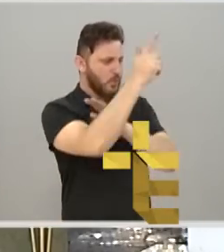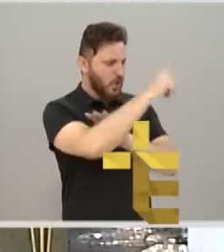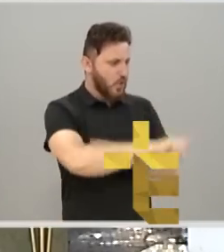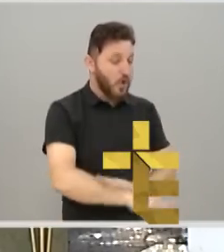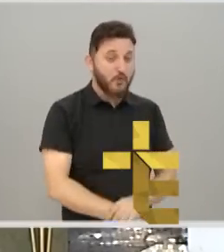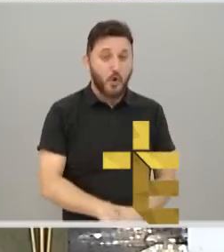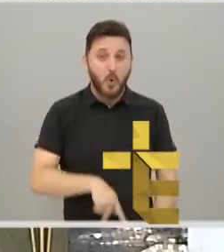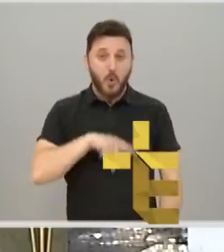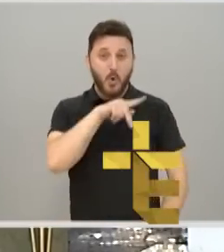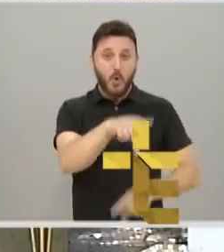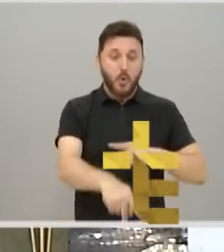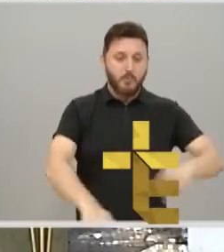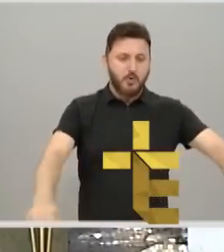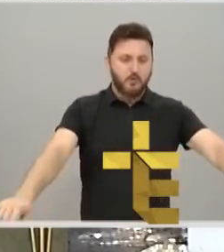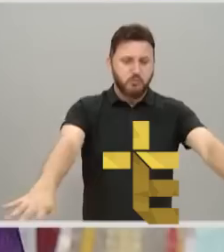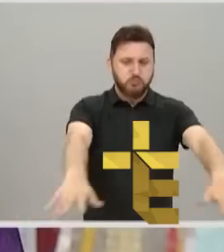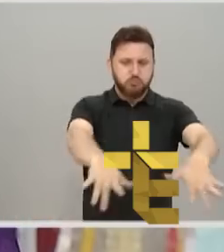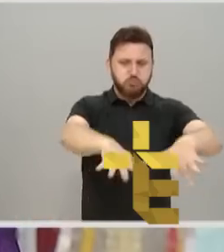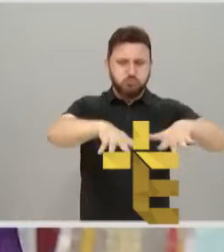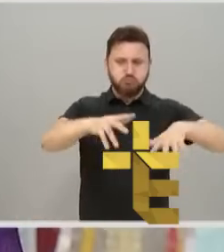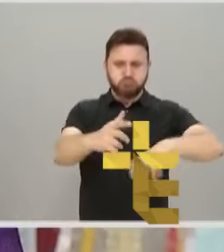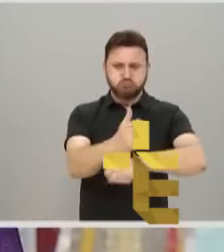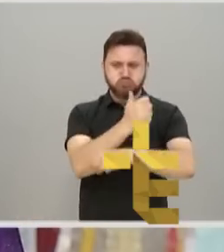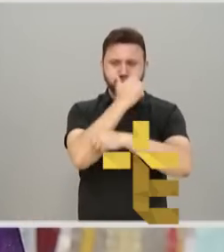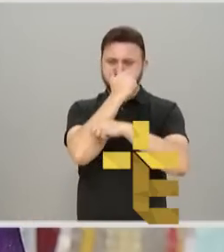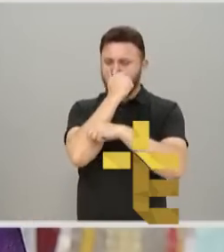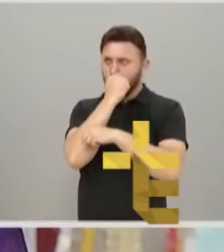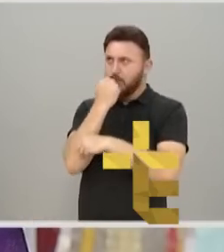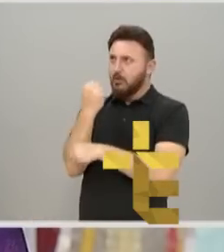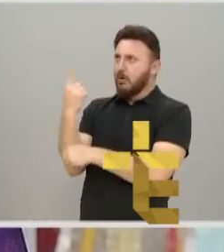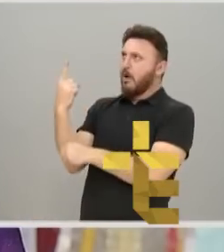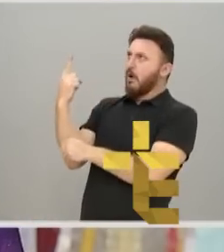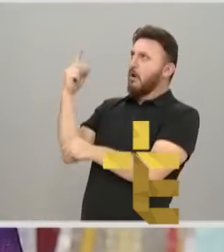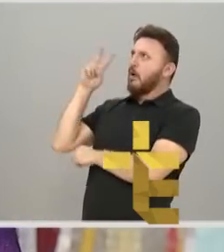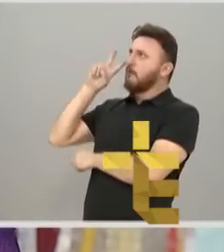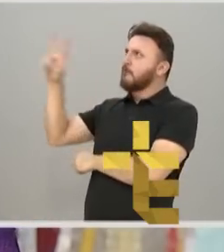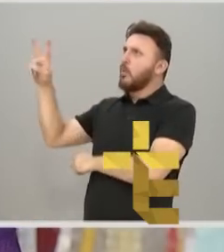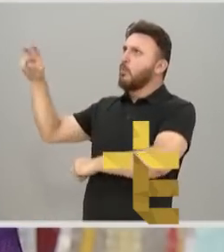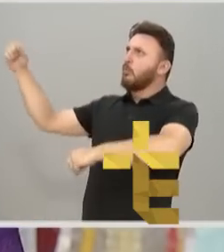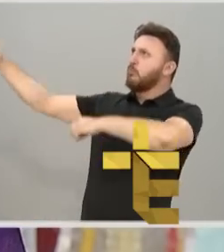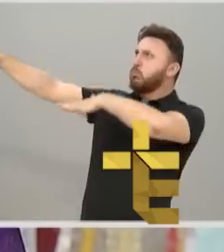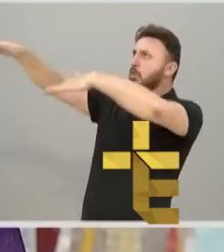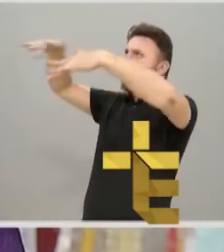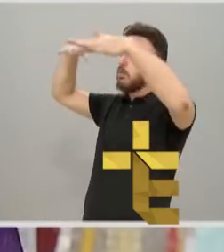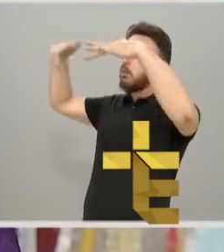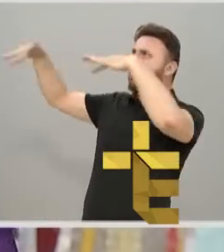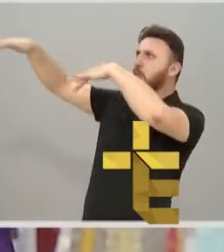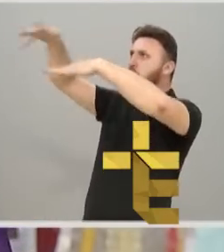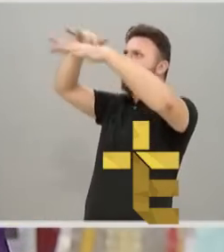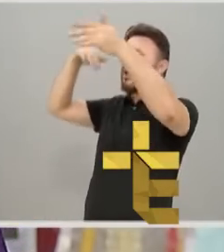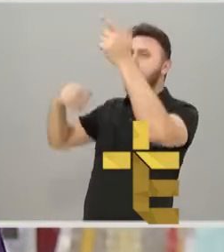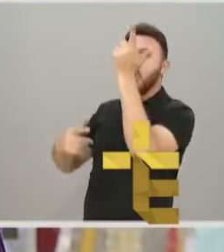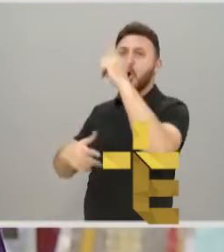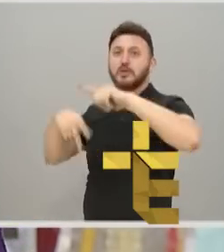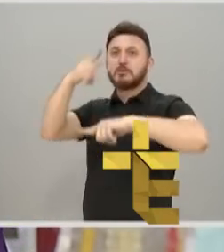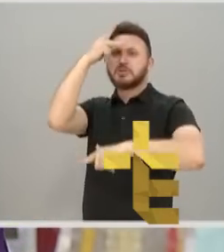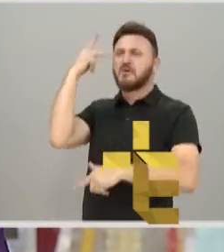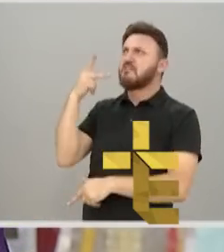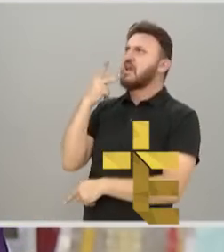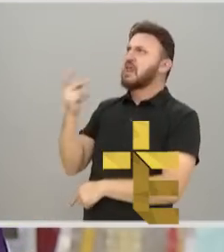lá estava e ouviu dizia que tinha sido um trovão. Outros